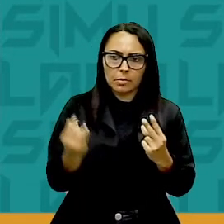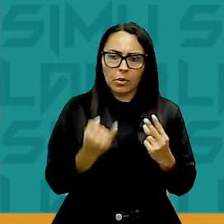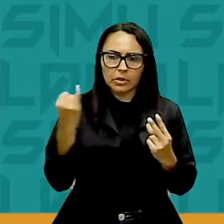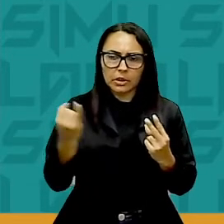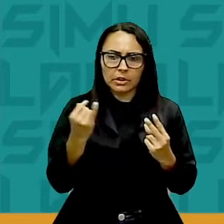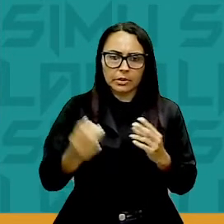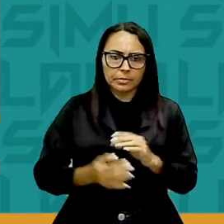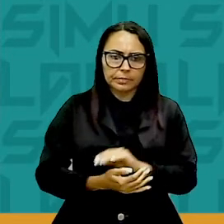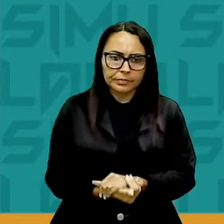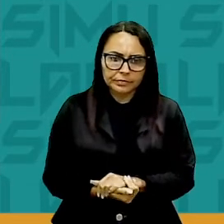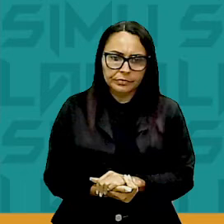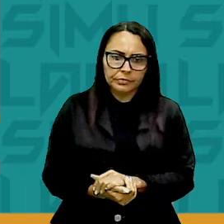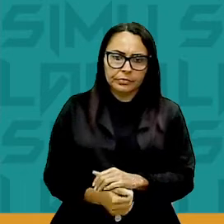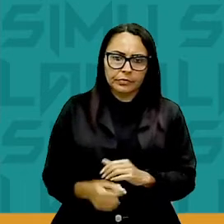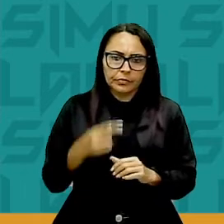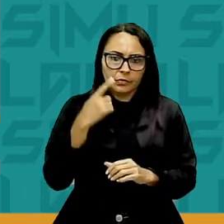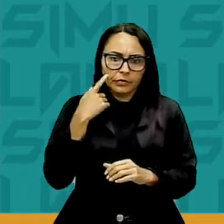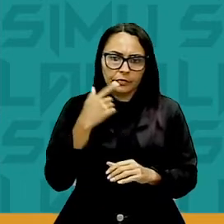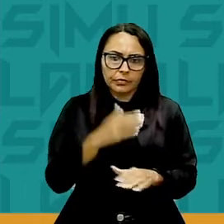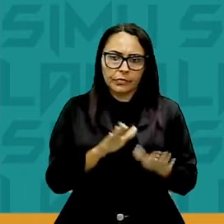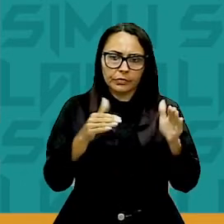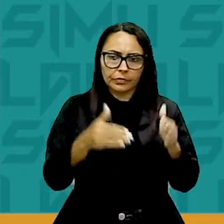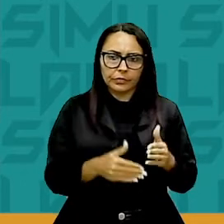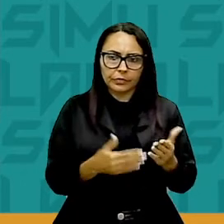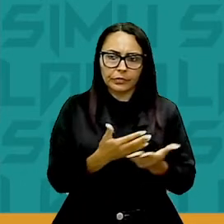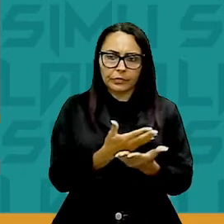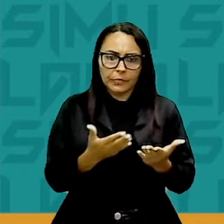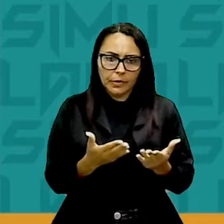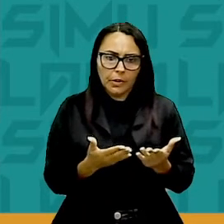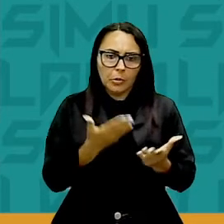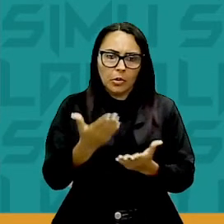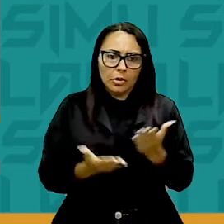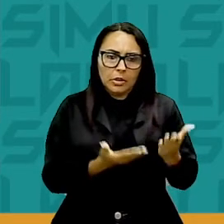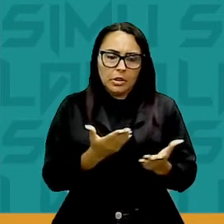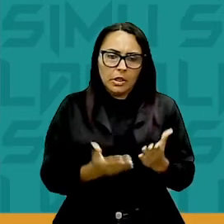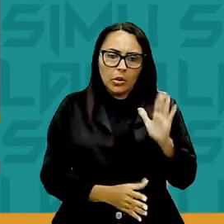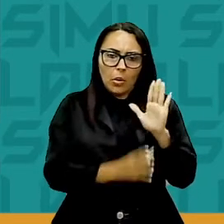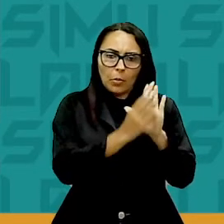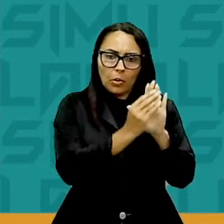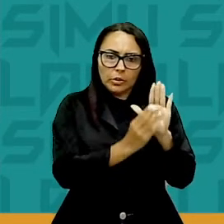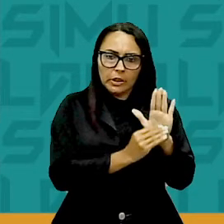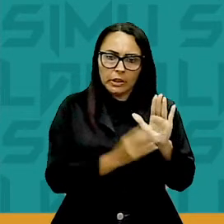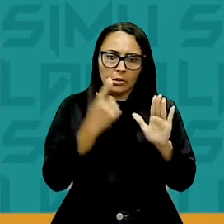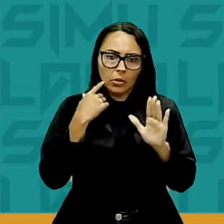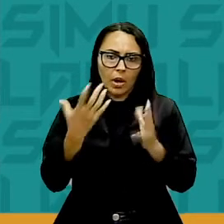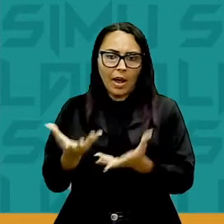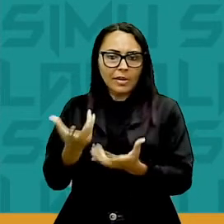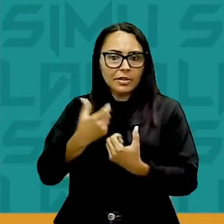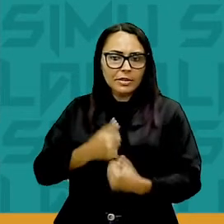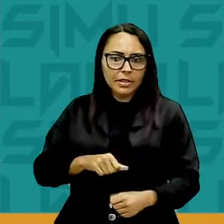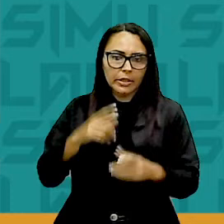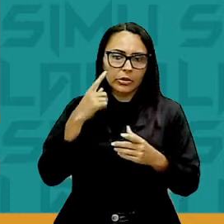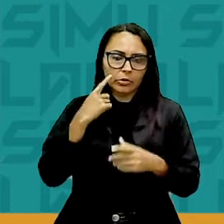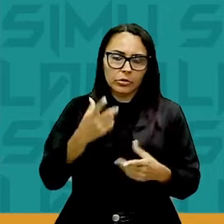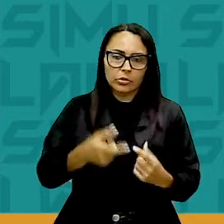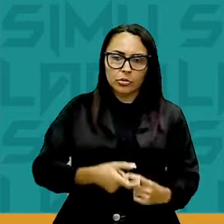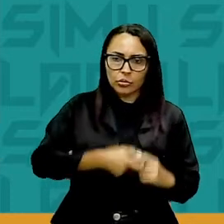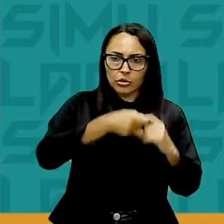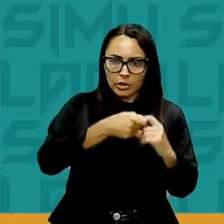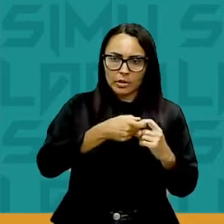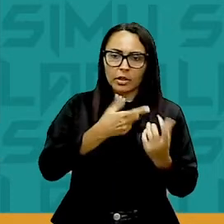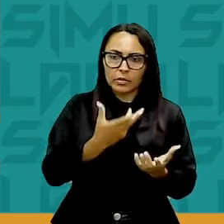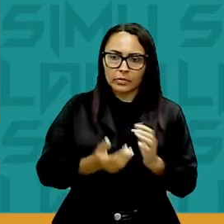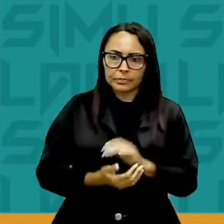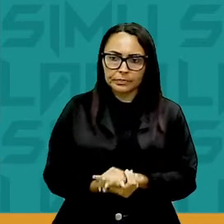importantes, chamados Redford e Robson, produziram um modelo largamente aceito de produção